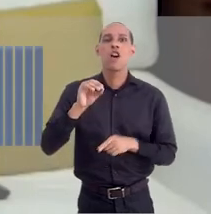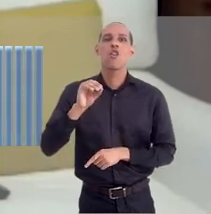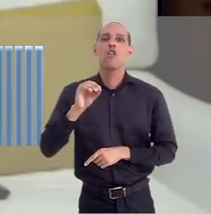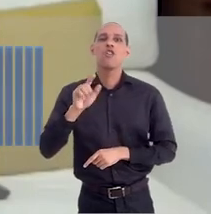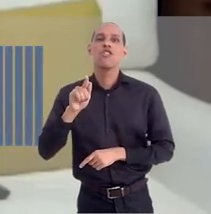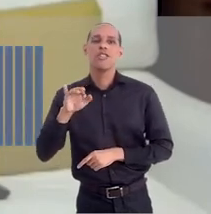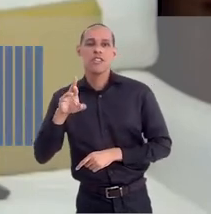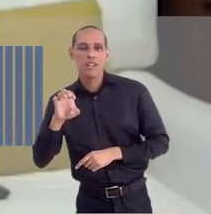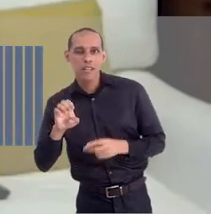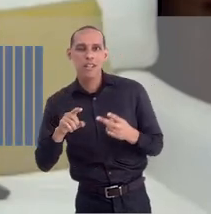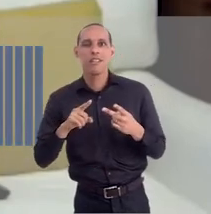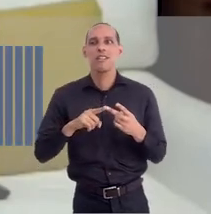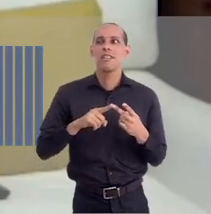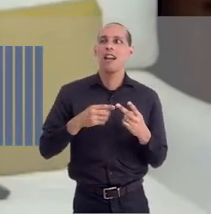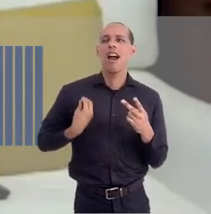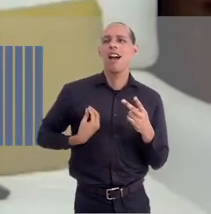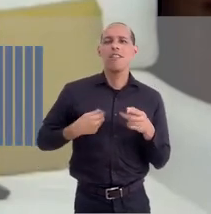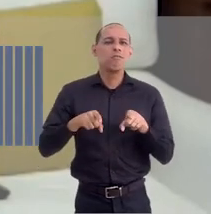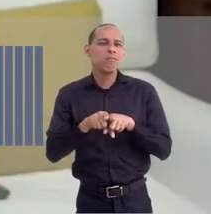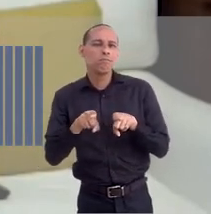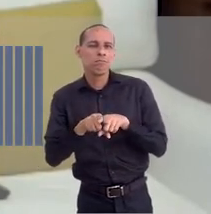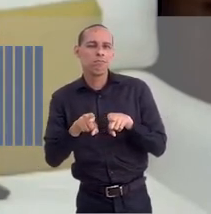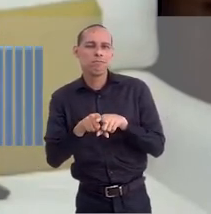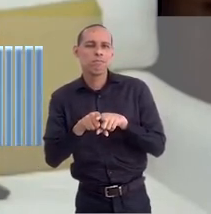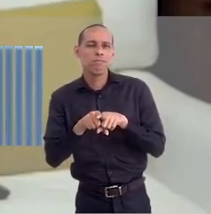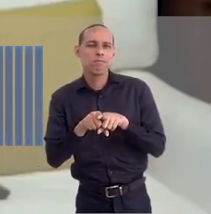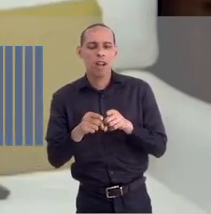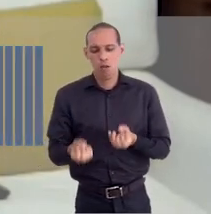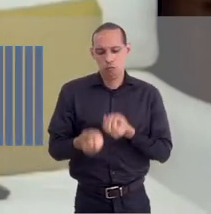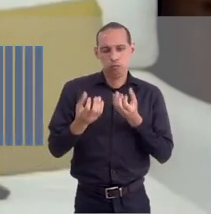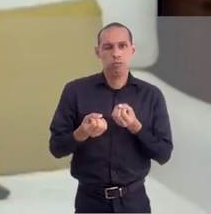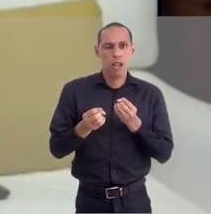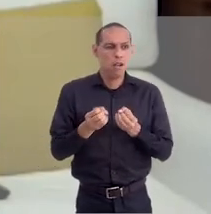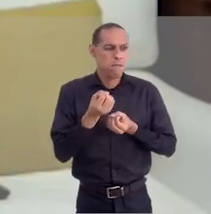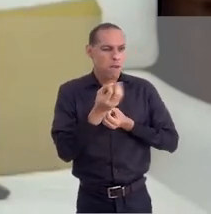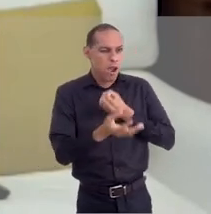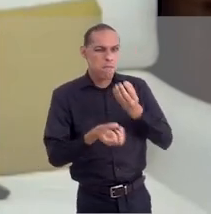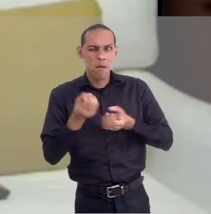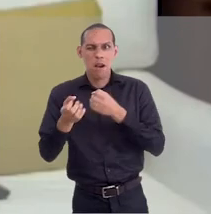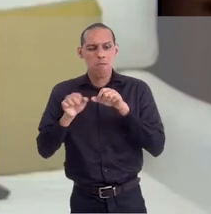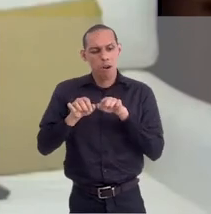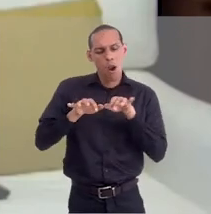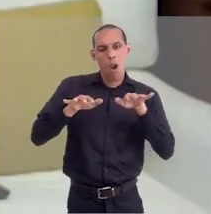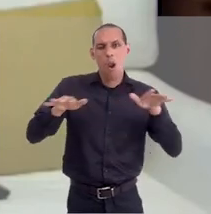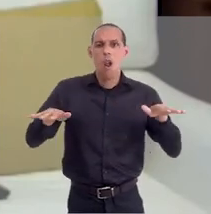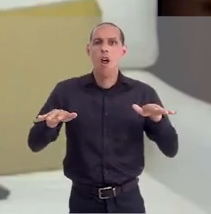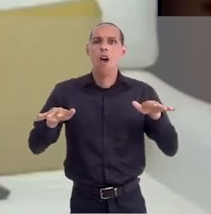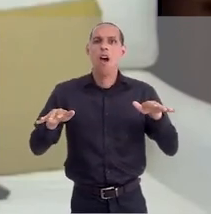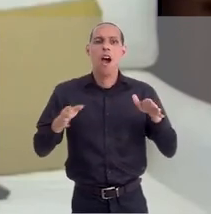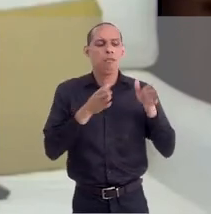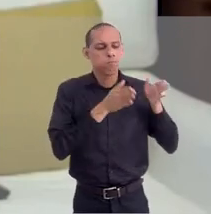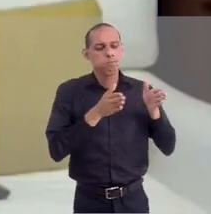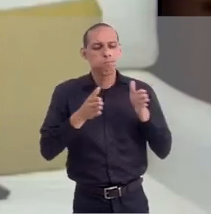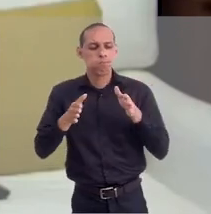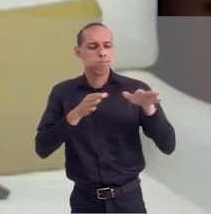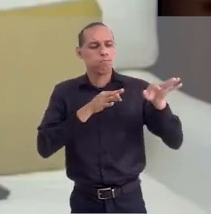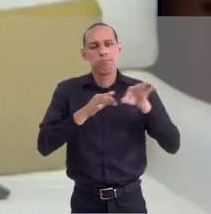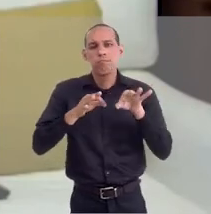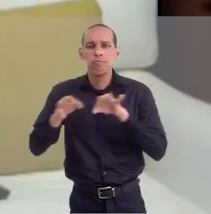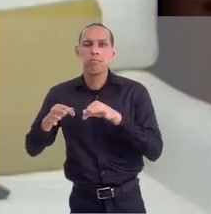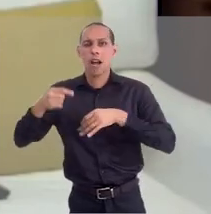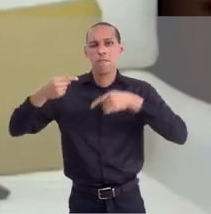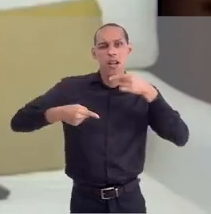ativa no COGIRI, você tem uma participação muito ativa na disseminação da informação, na coordenação, na discussão, no